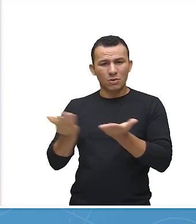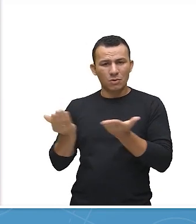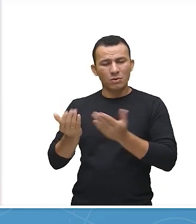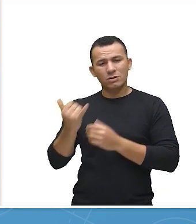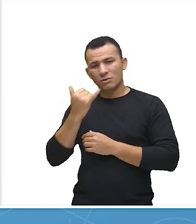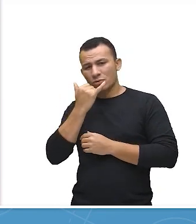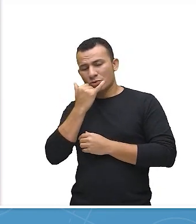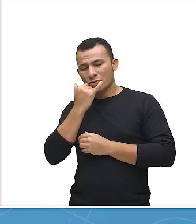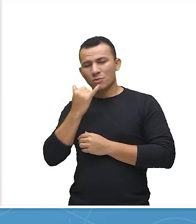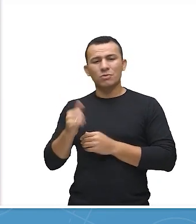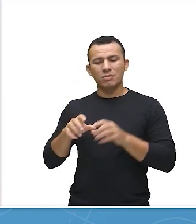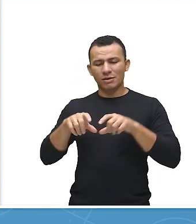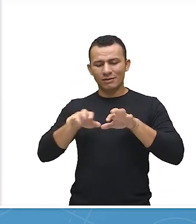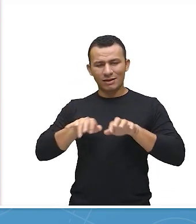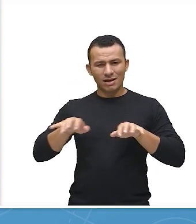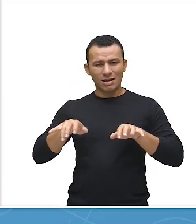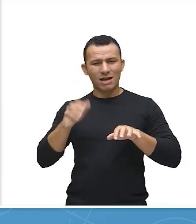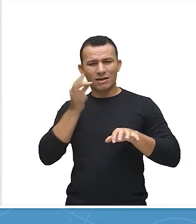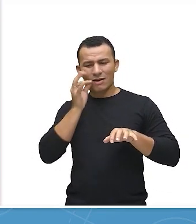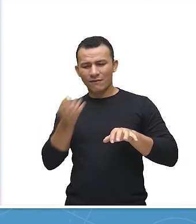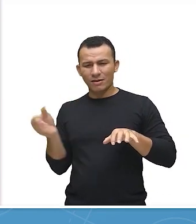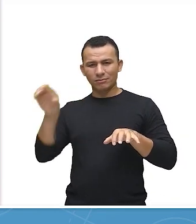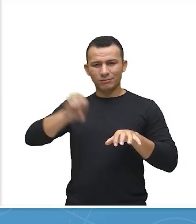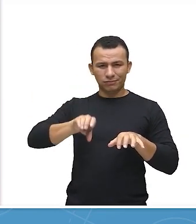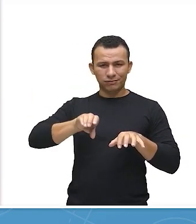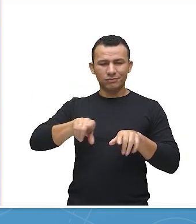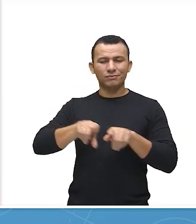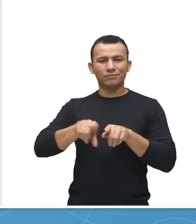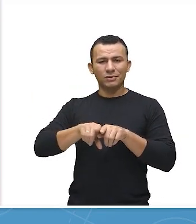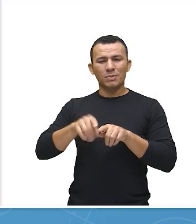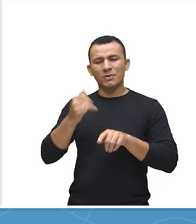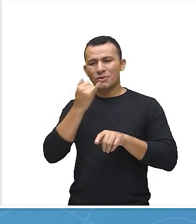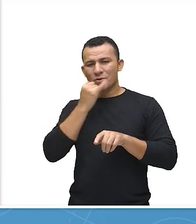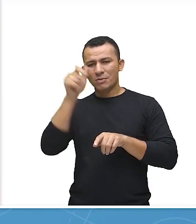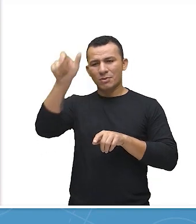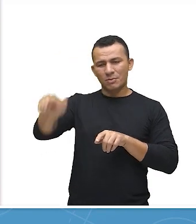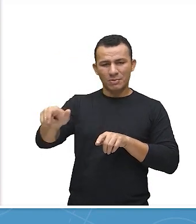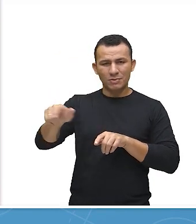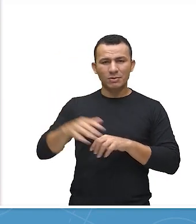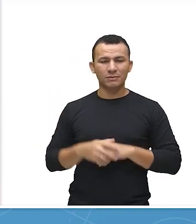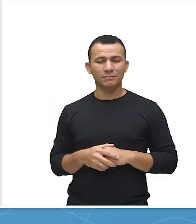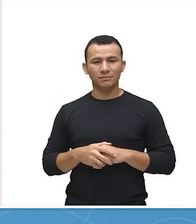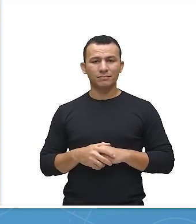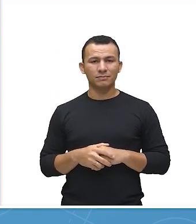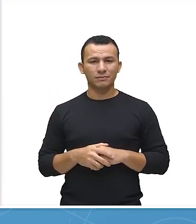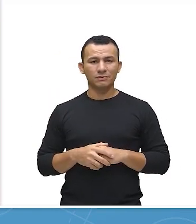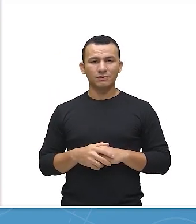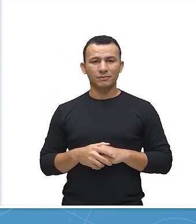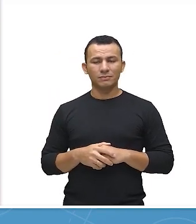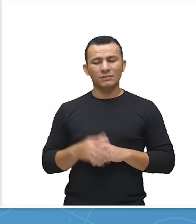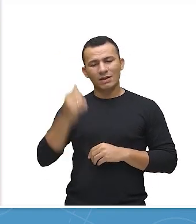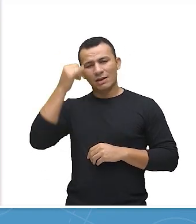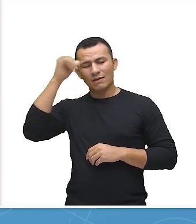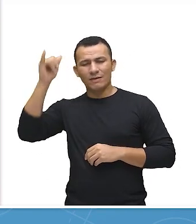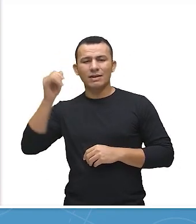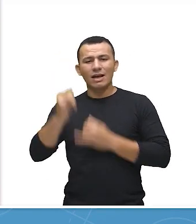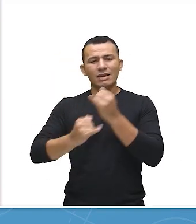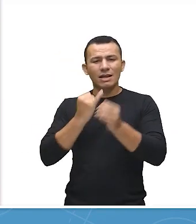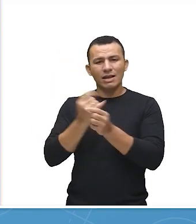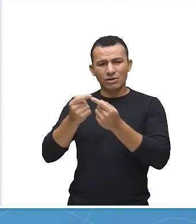e na leitura do texto ele começa: satélite nosso de cada dia, acelerado seja o vosso link, venha a nós o vosso